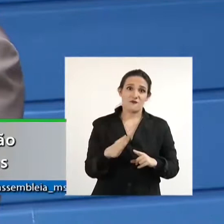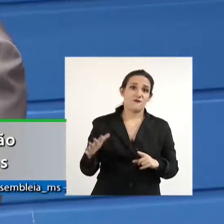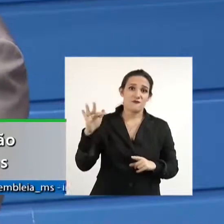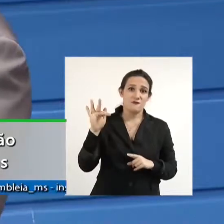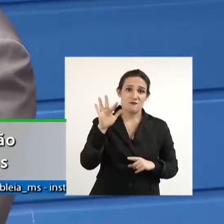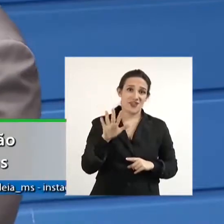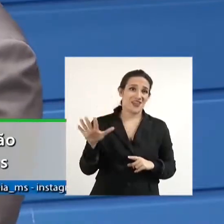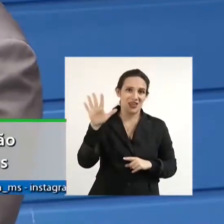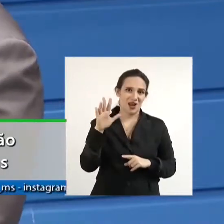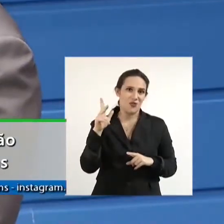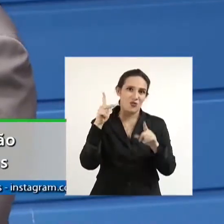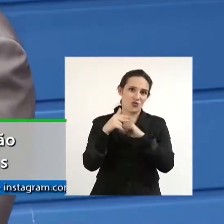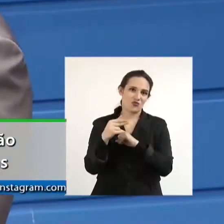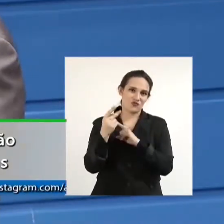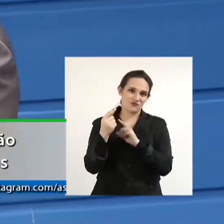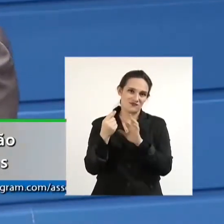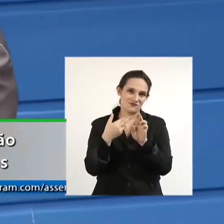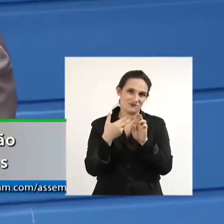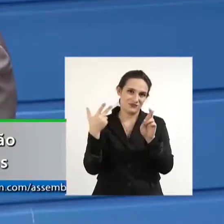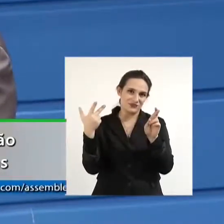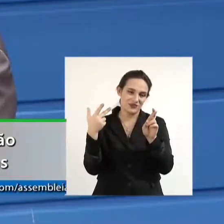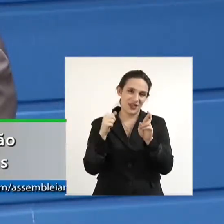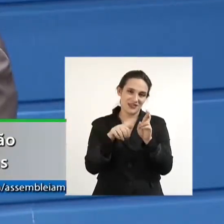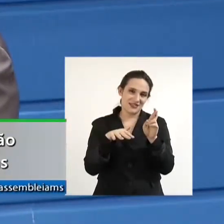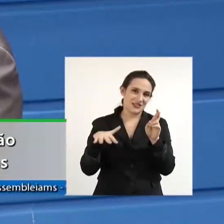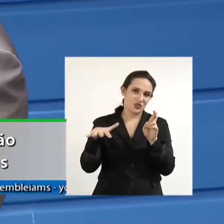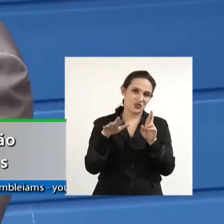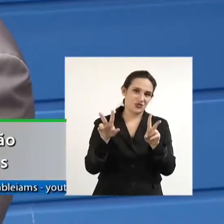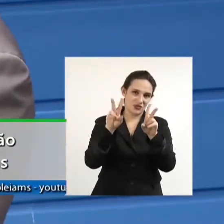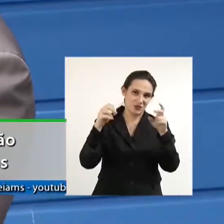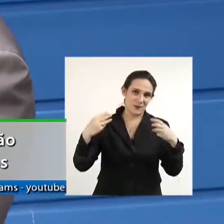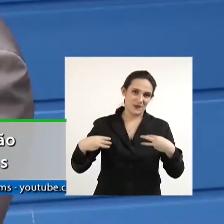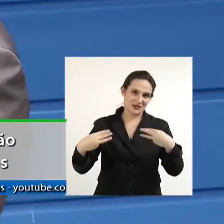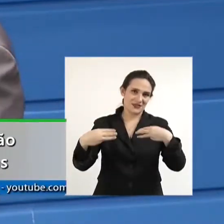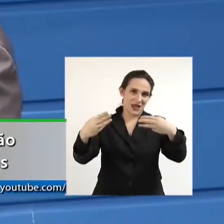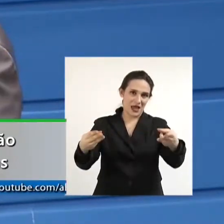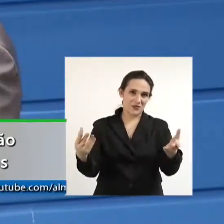parlamentares aqui, uma fala bem